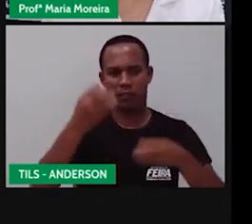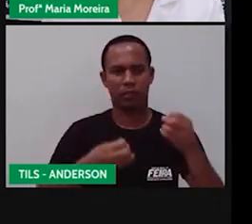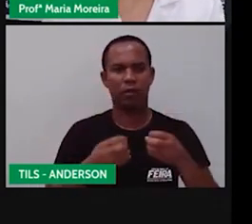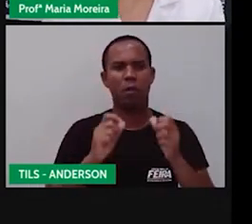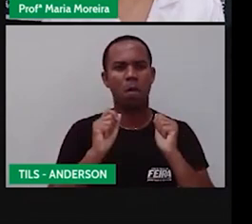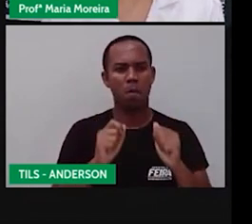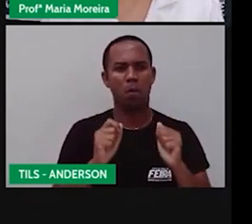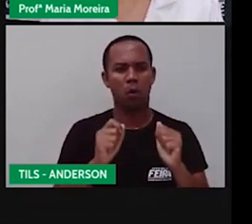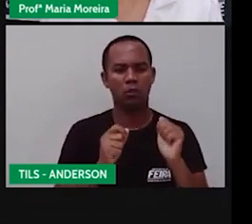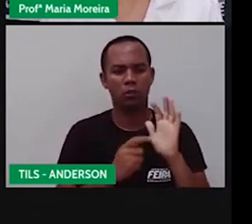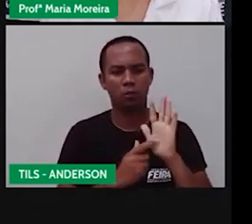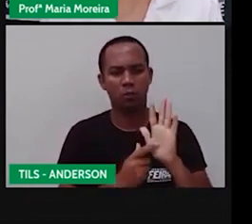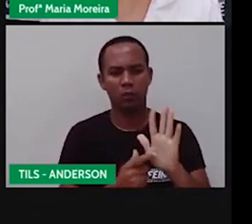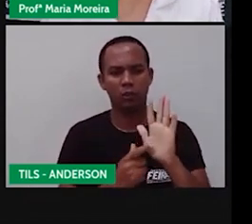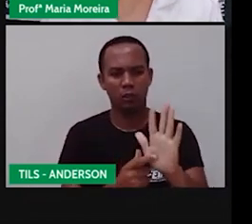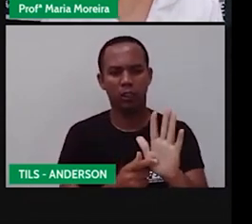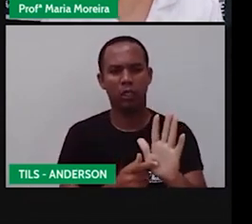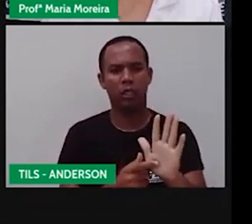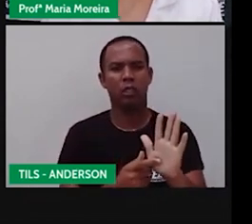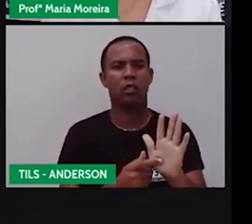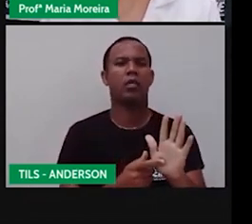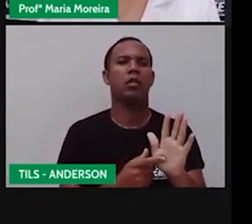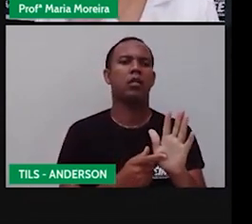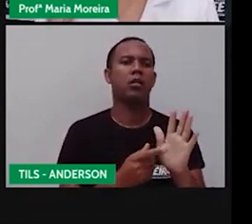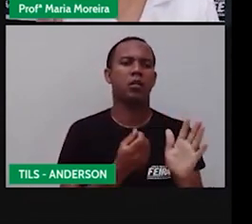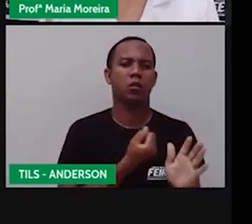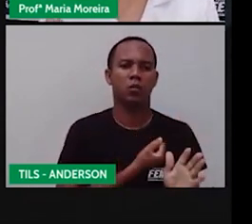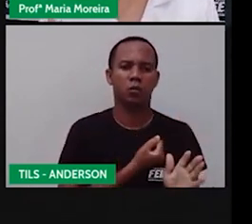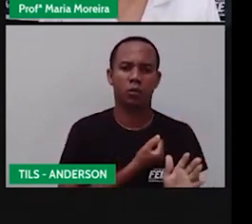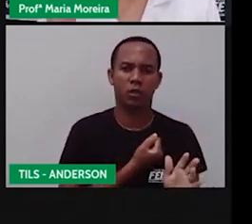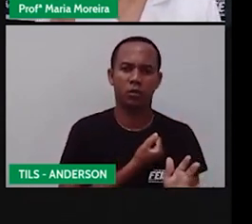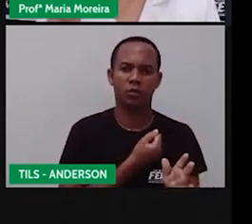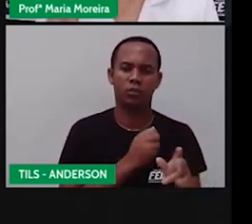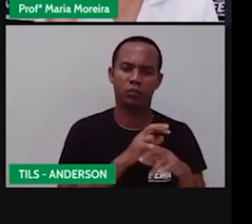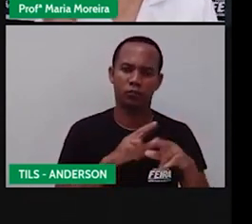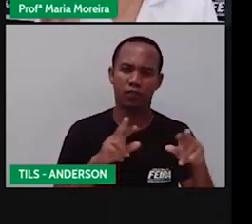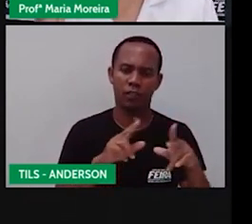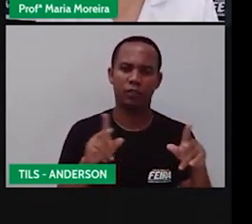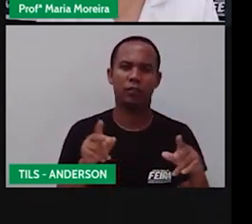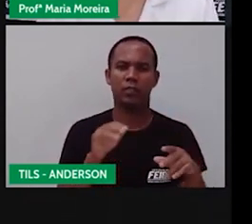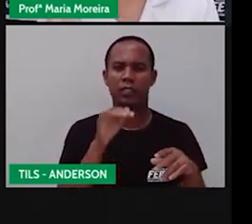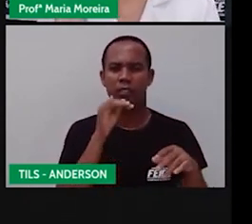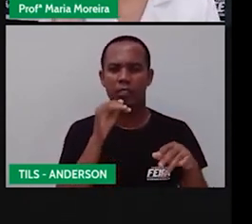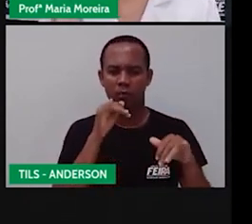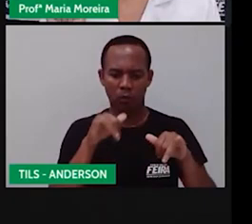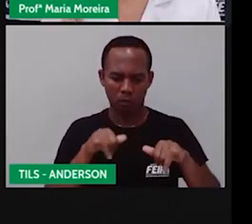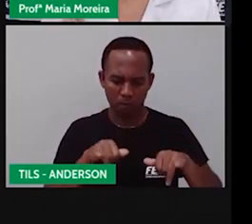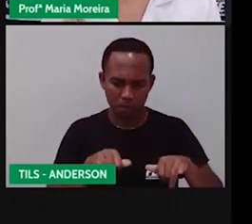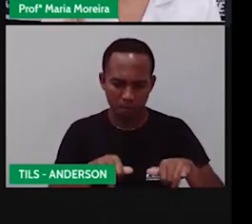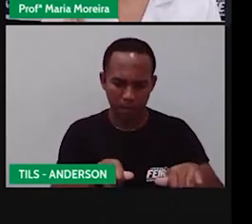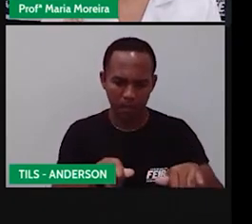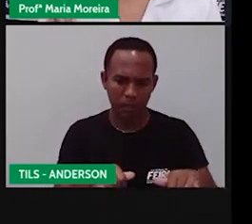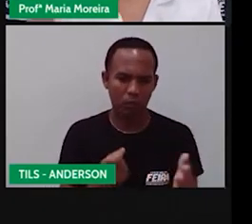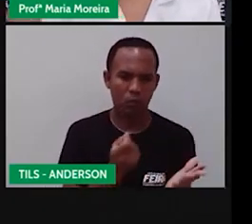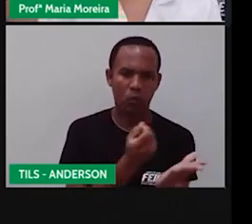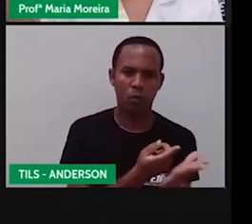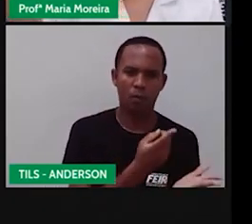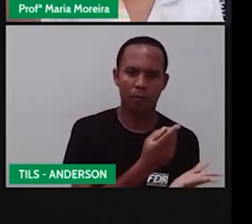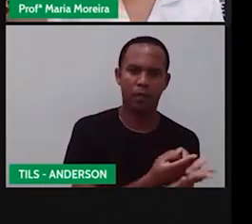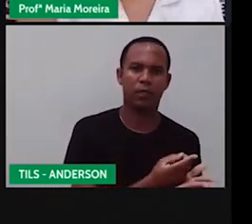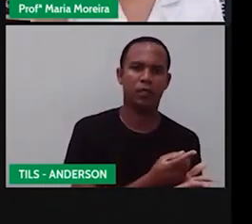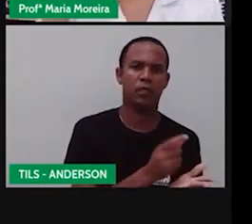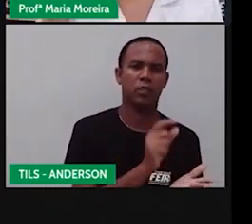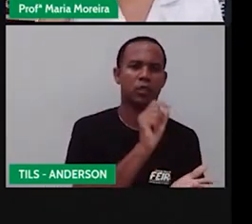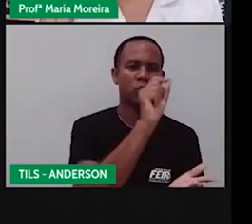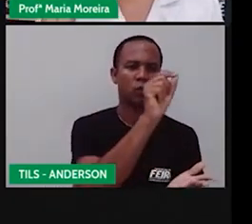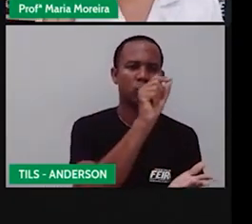Pode apresentar o quê? Uma enumeração, uma lista, como essa aí da frase. Fui ao mercado e comprei. Dois pontos. Ele fica um